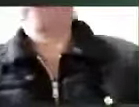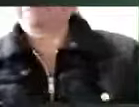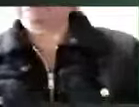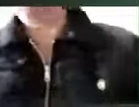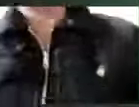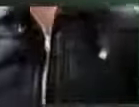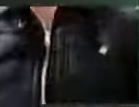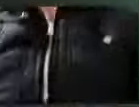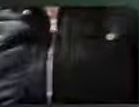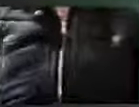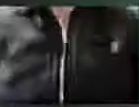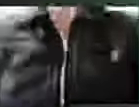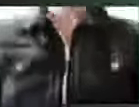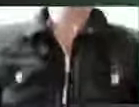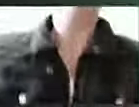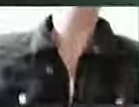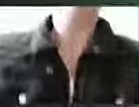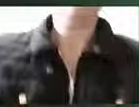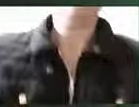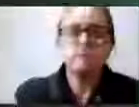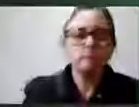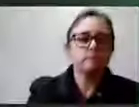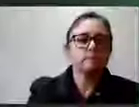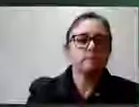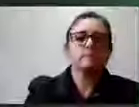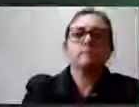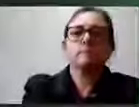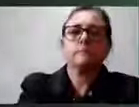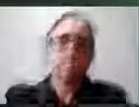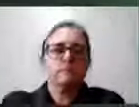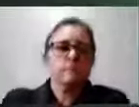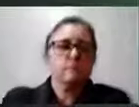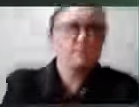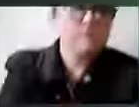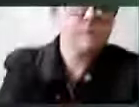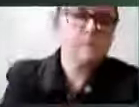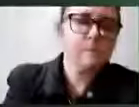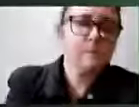Faltam 5, para ver se eu passo os vídeos, não. Faltam 5. Isso.